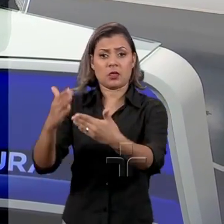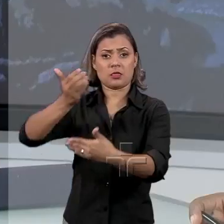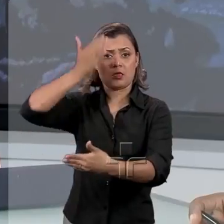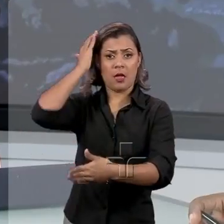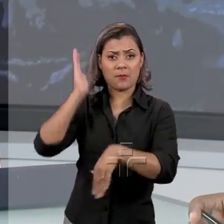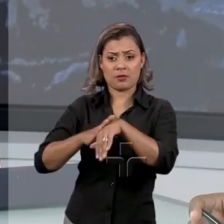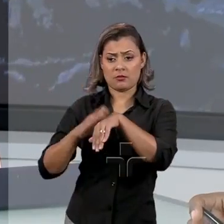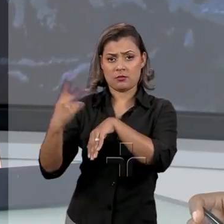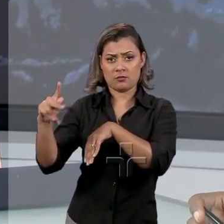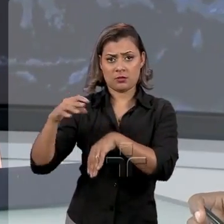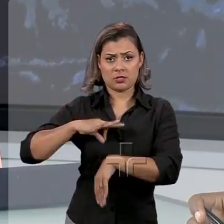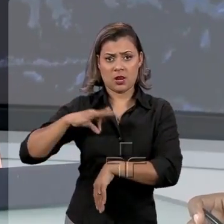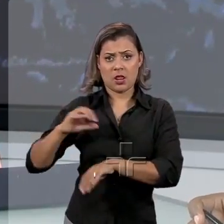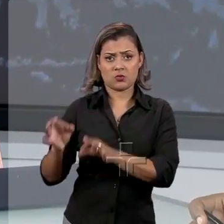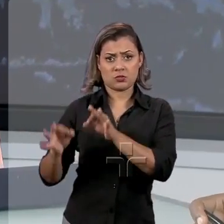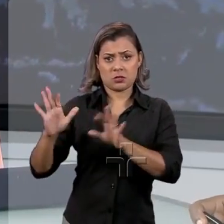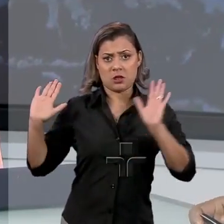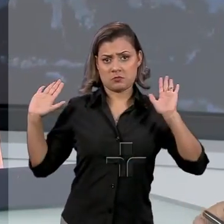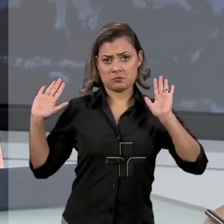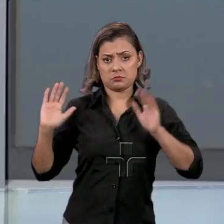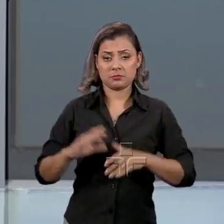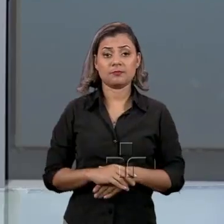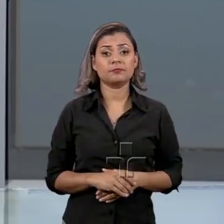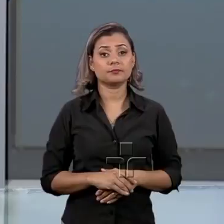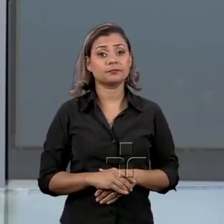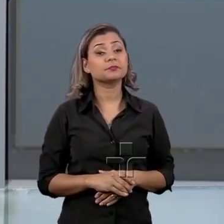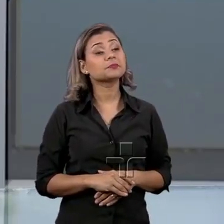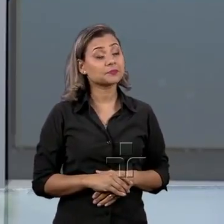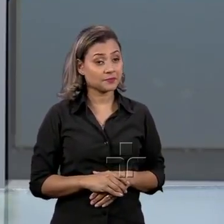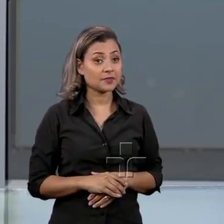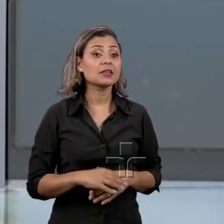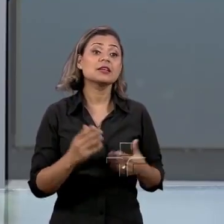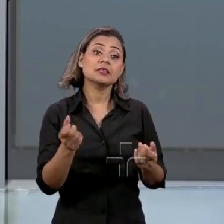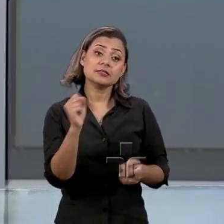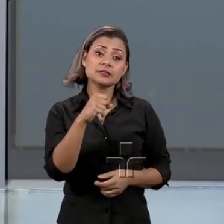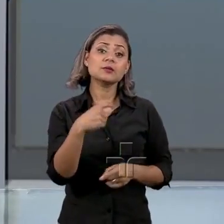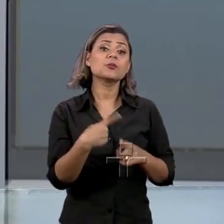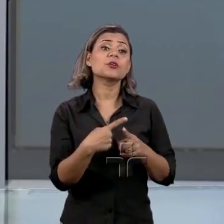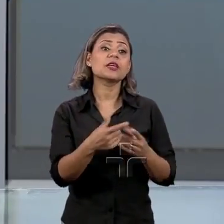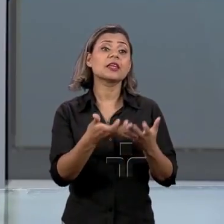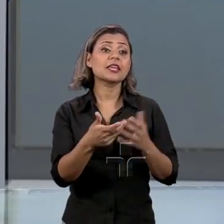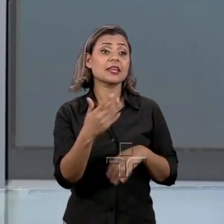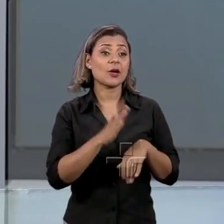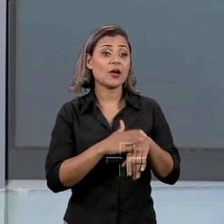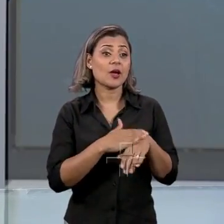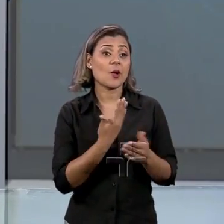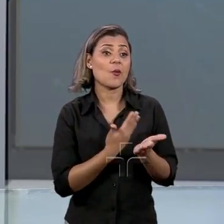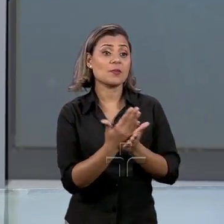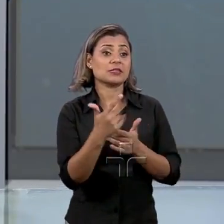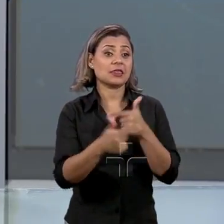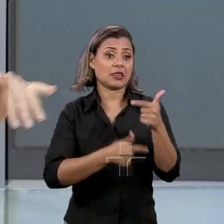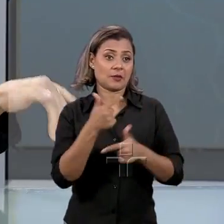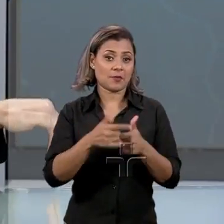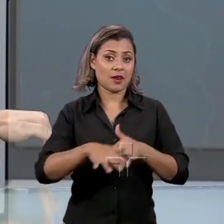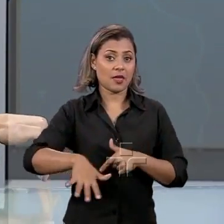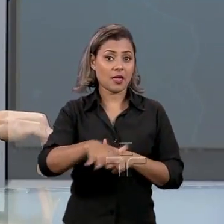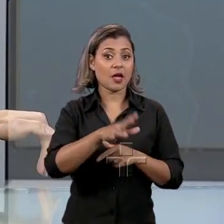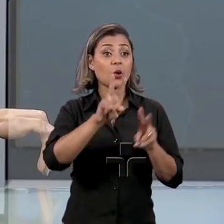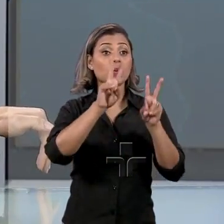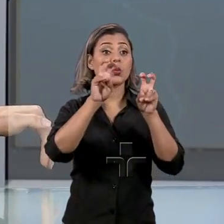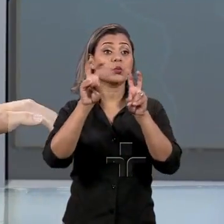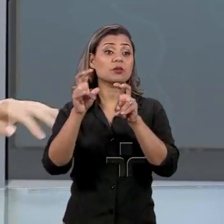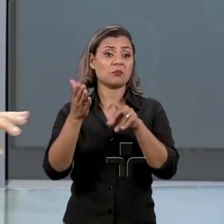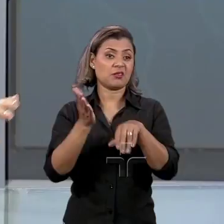relação ao aumento do judiciário, não é, Aline? Ele gostaria, inclusive, de poder começar o mandato dele com esse tema deixado